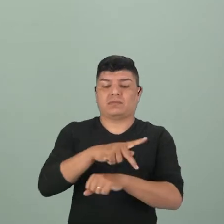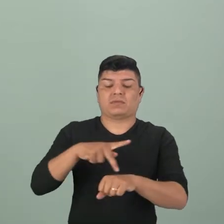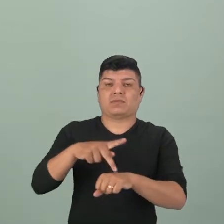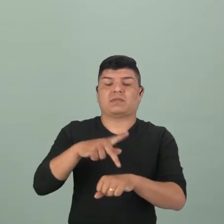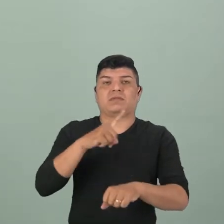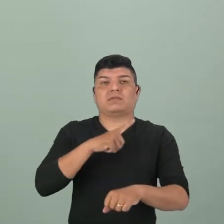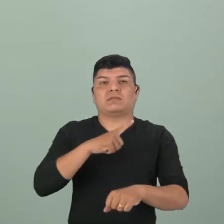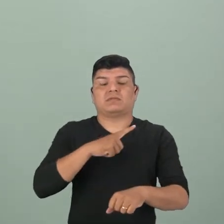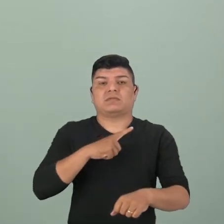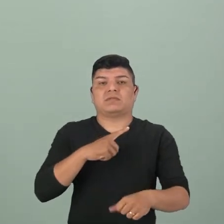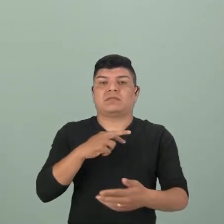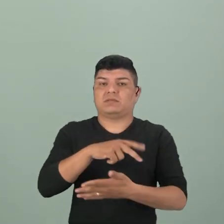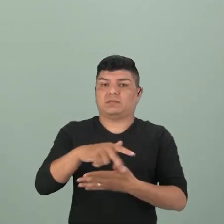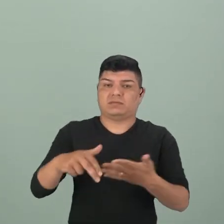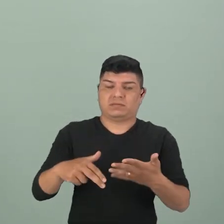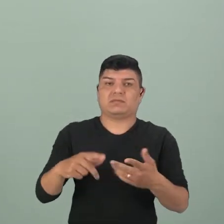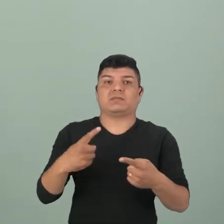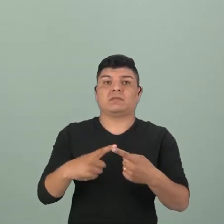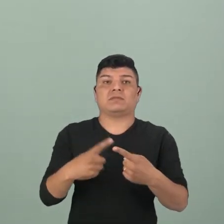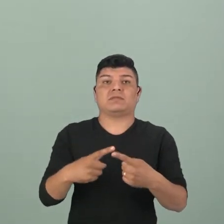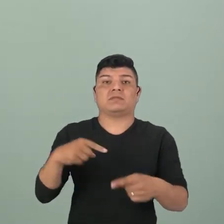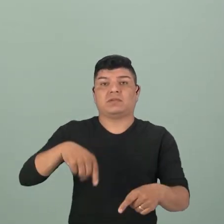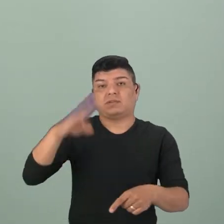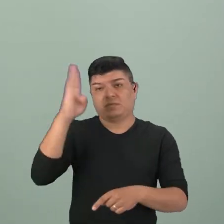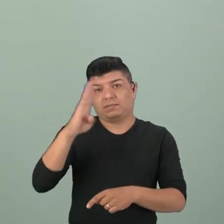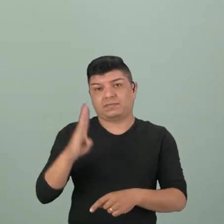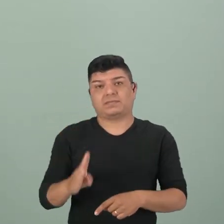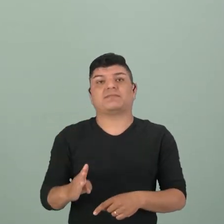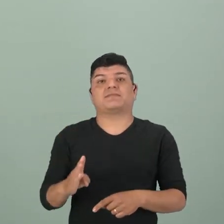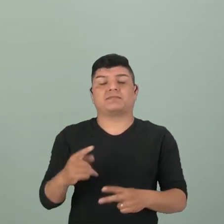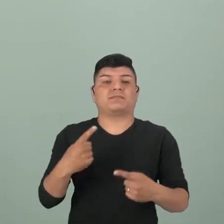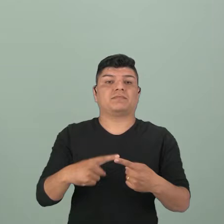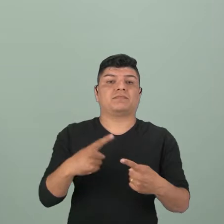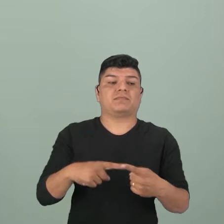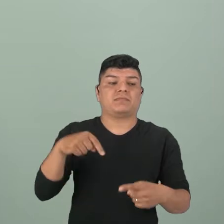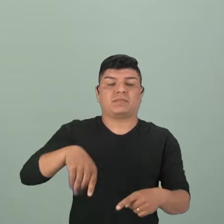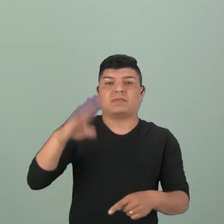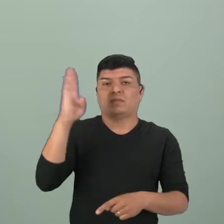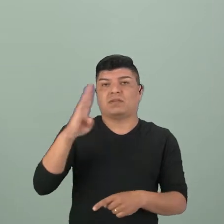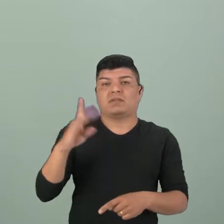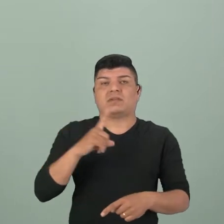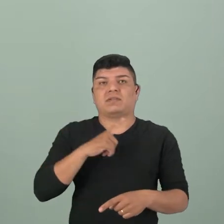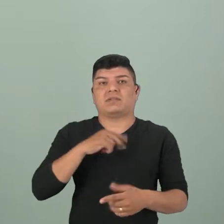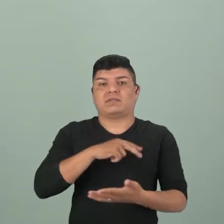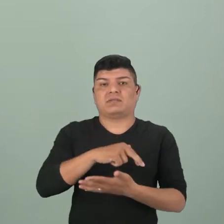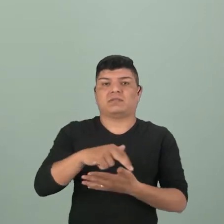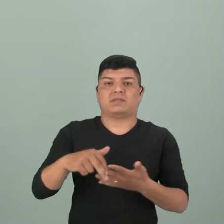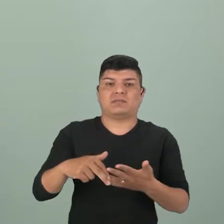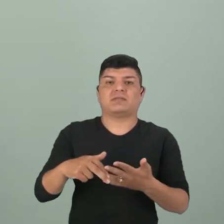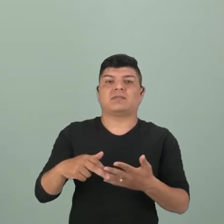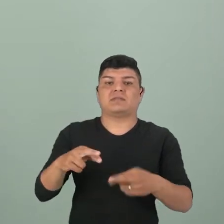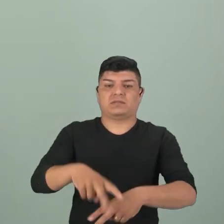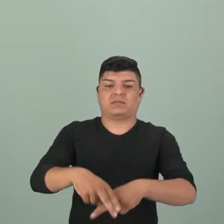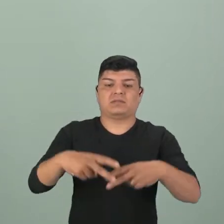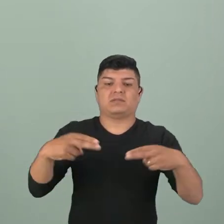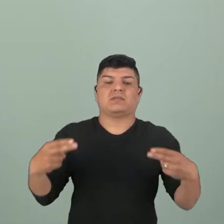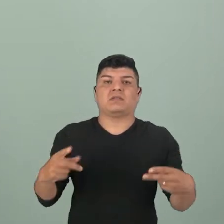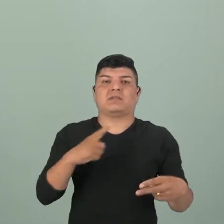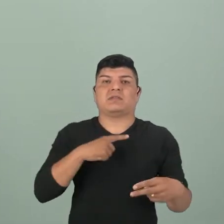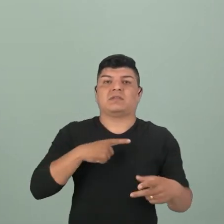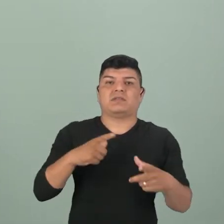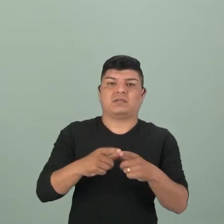país existe tanta diversidade, como é o caso do Brasil. Por que no Brasil tem tanta diversidade étnica? Por que